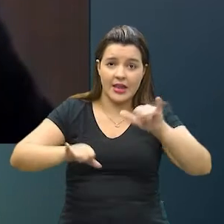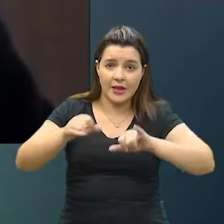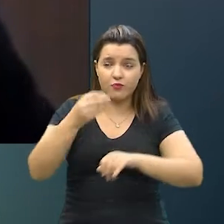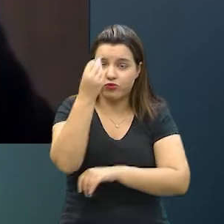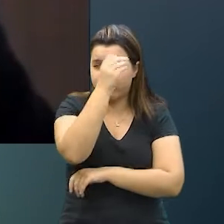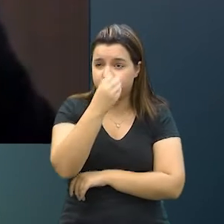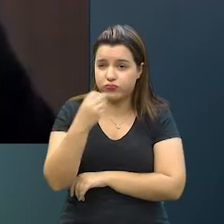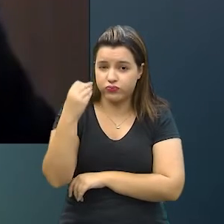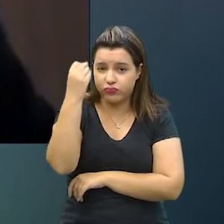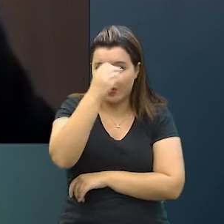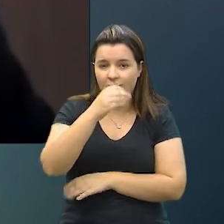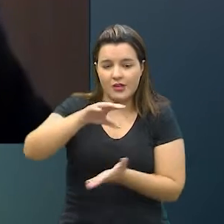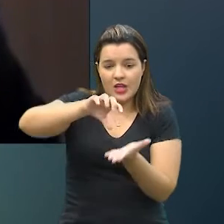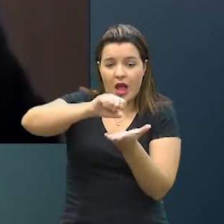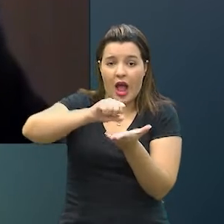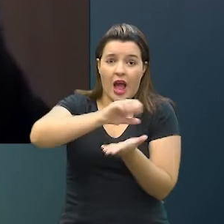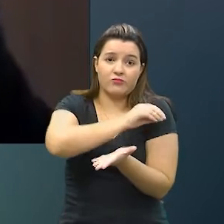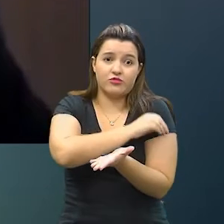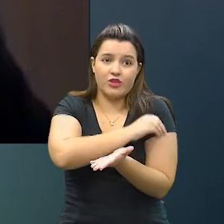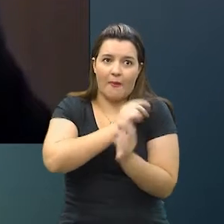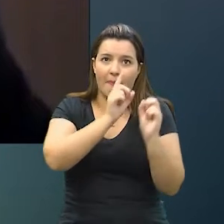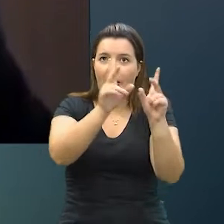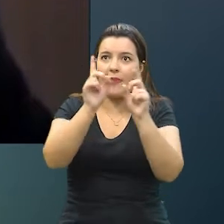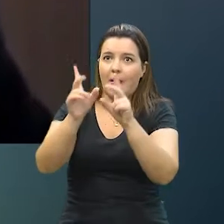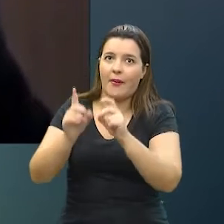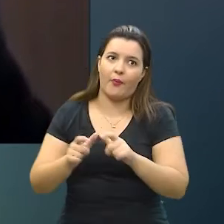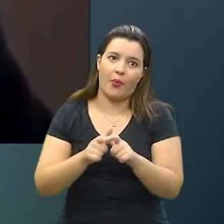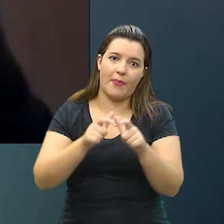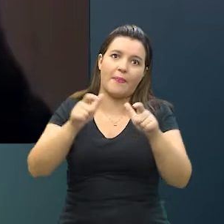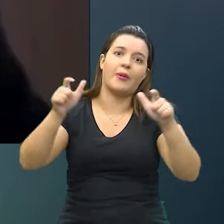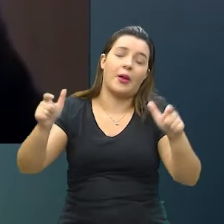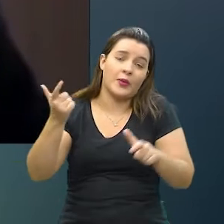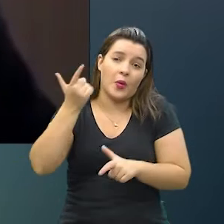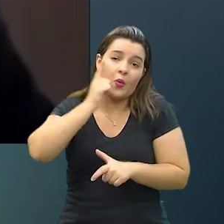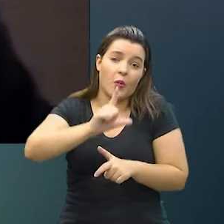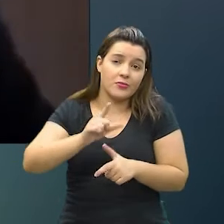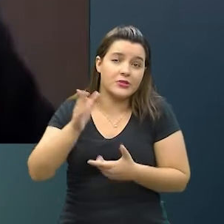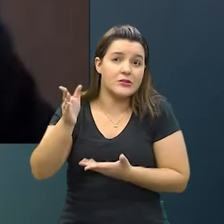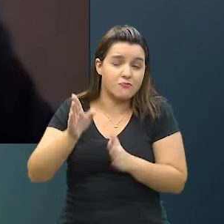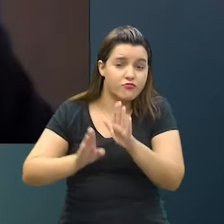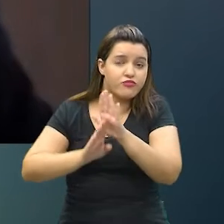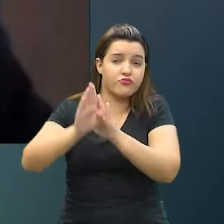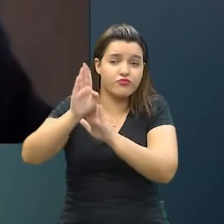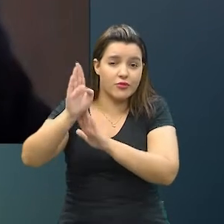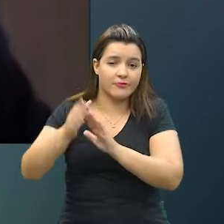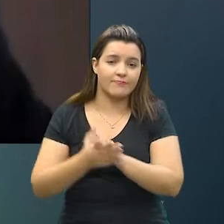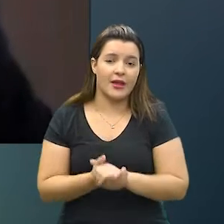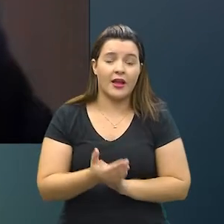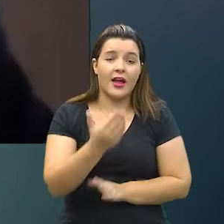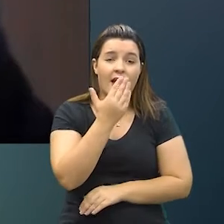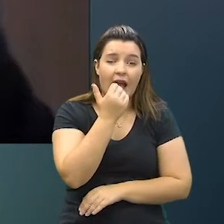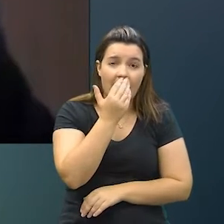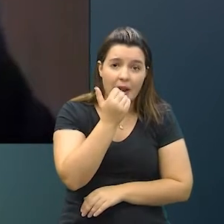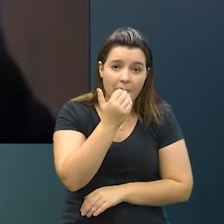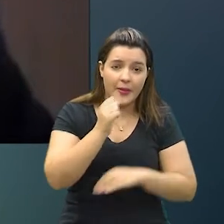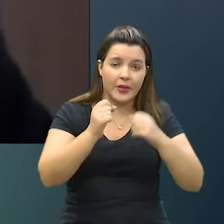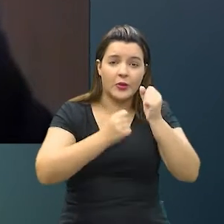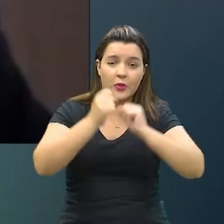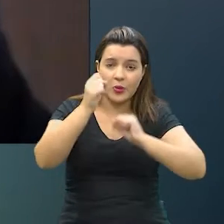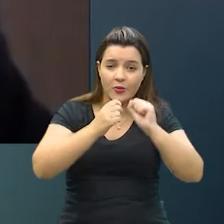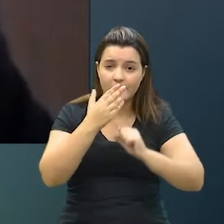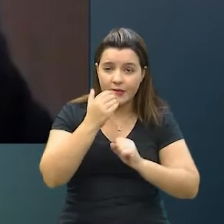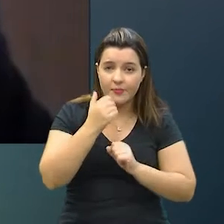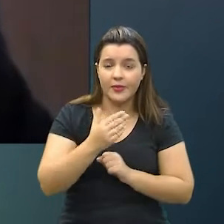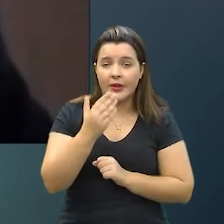cosmética, com a venda de álcool gel, realmente eles estão se reinventando e estão indo muito bem. Então, o setor de alimento, toda a parte de indústria alimentícia, indústria